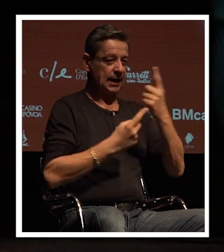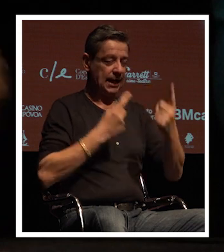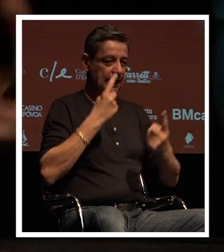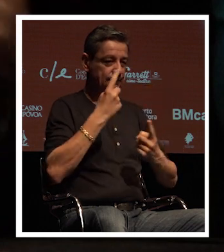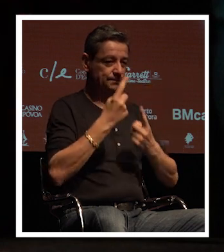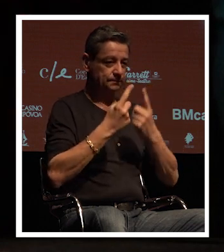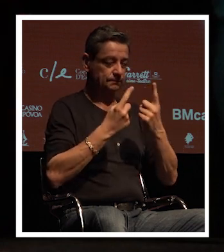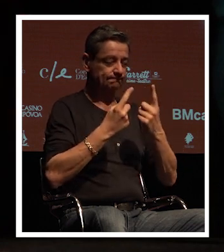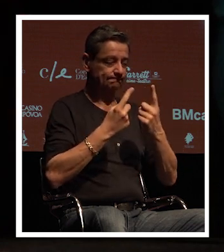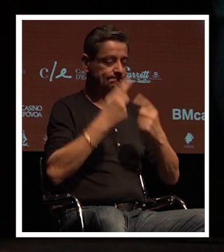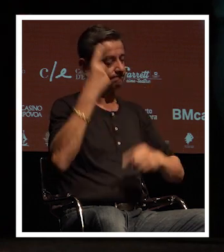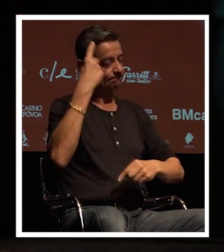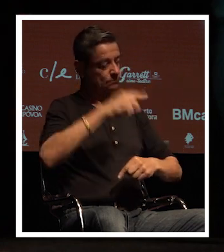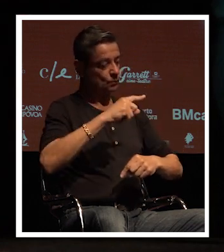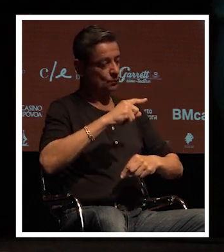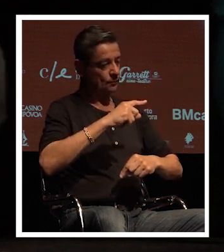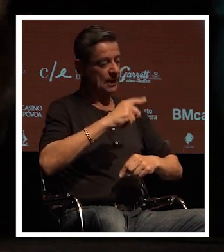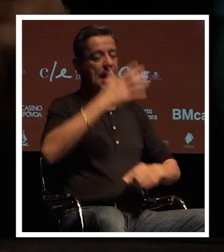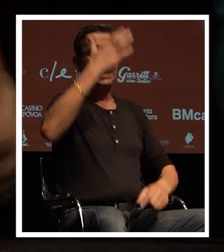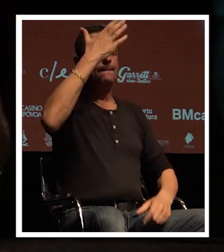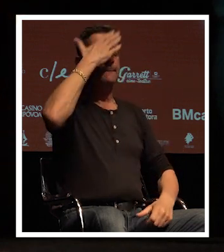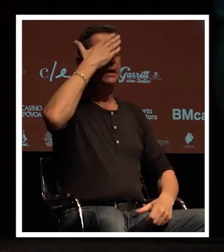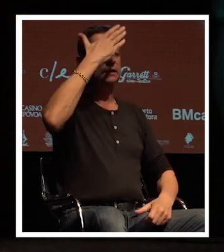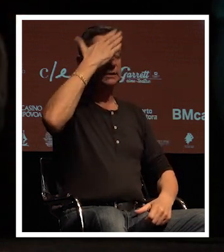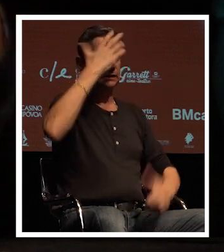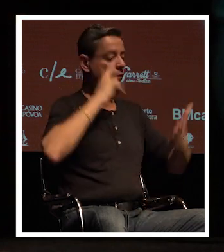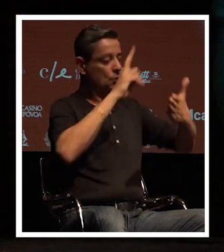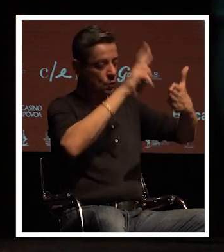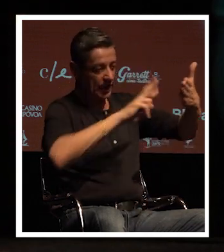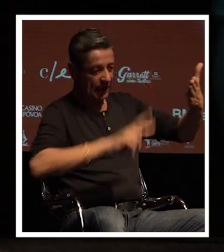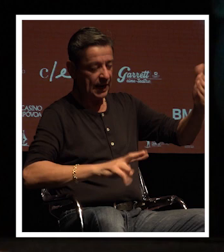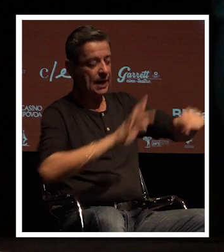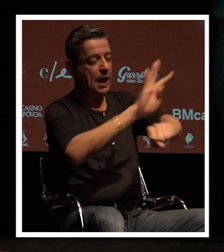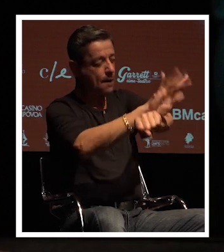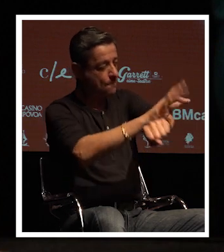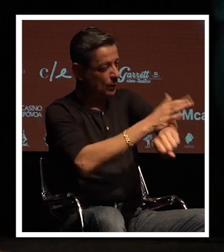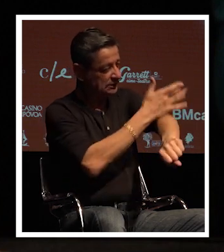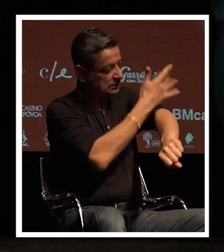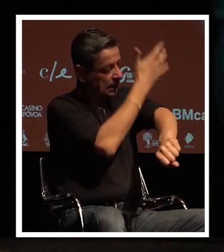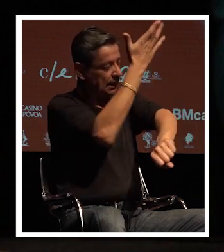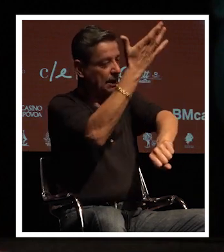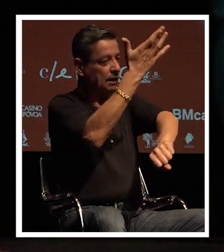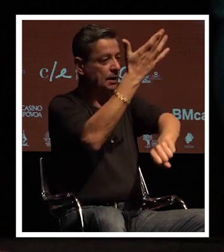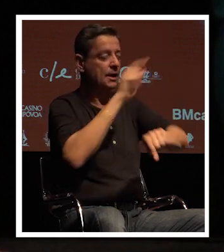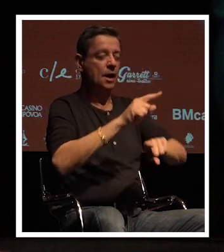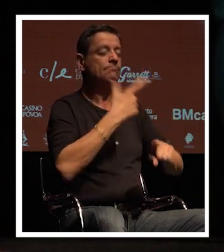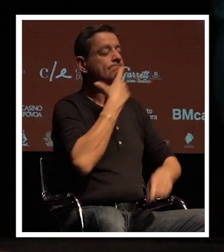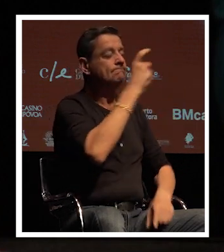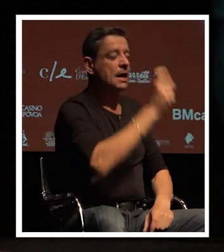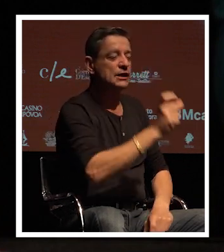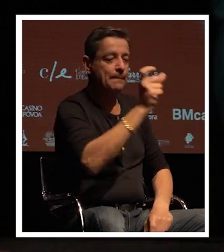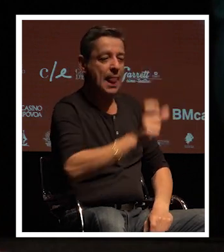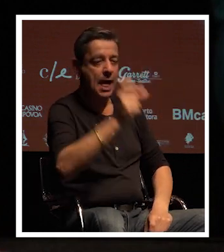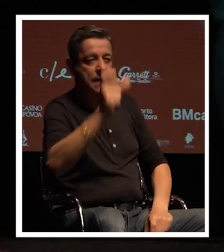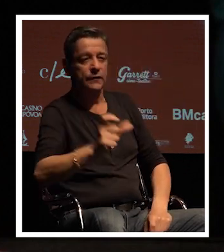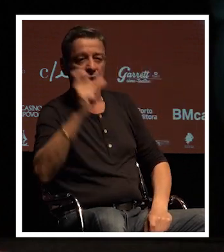esse e esse arrebatamento essa capacidade de ler a poesia para lá do seu significado as palavras são tudo e mais